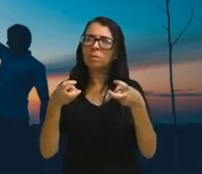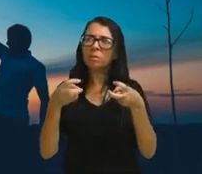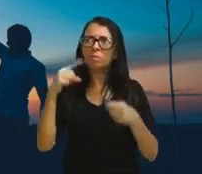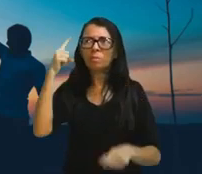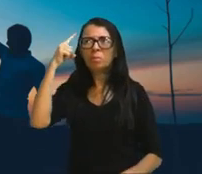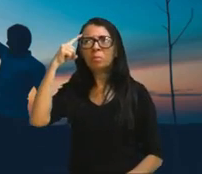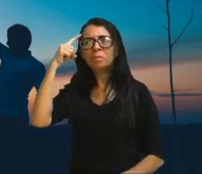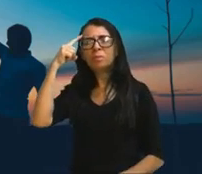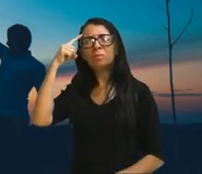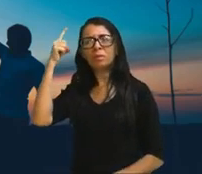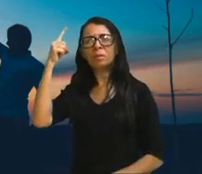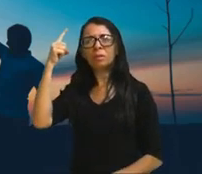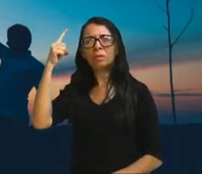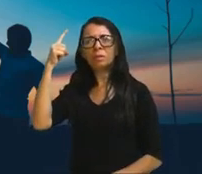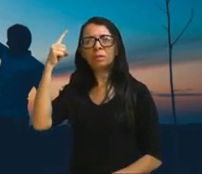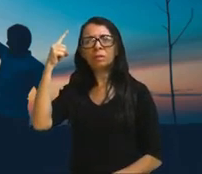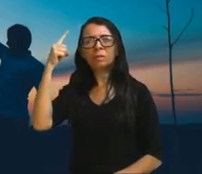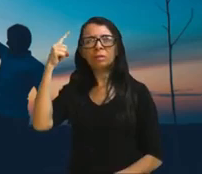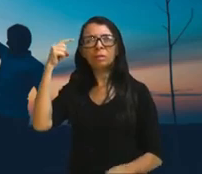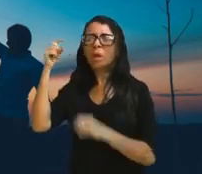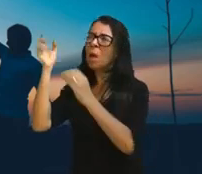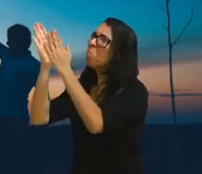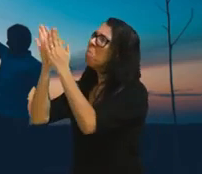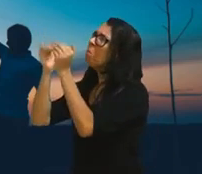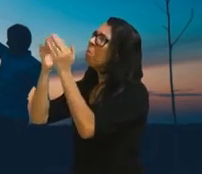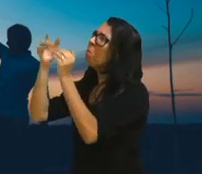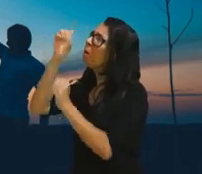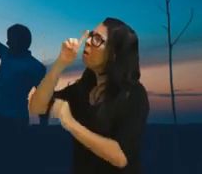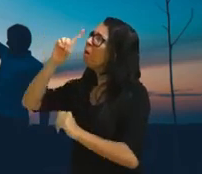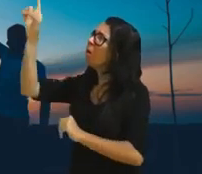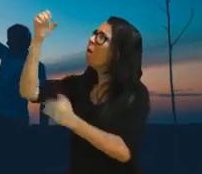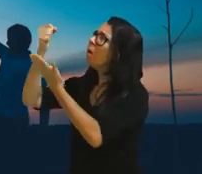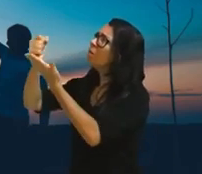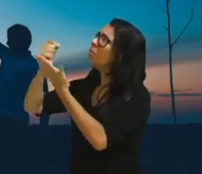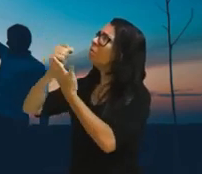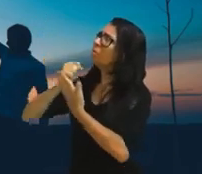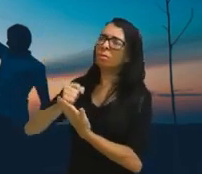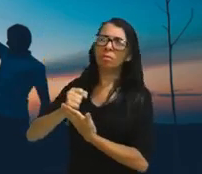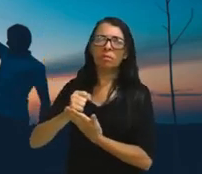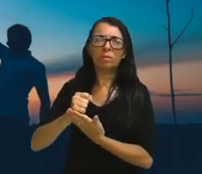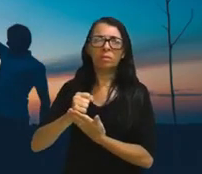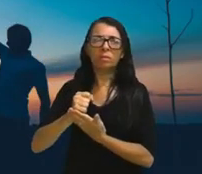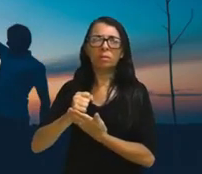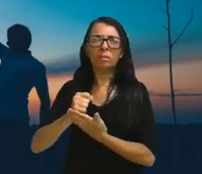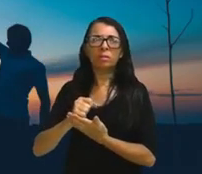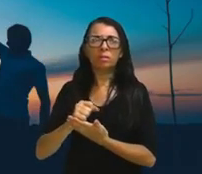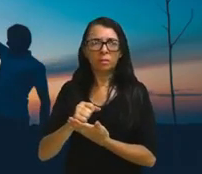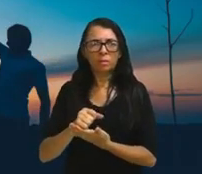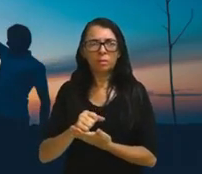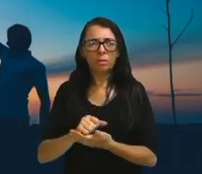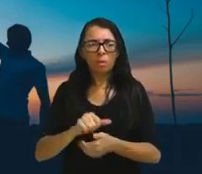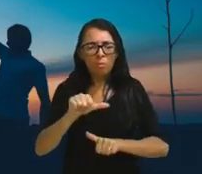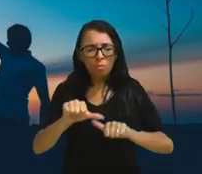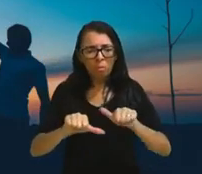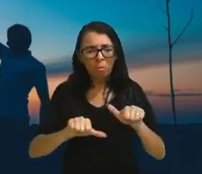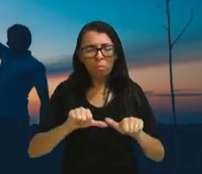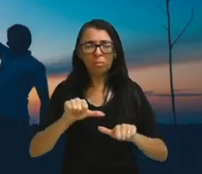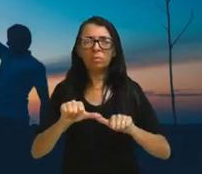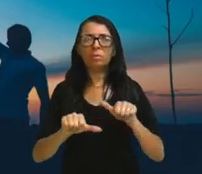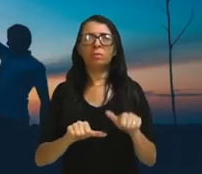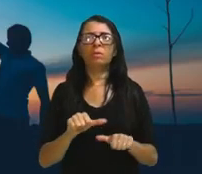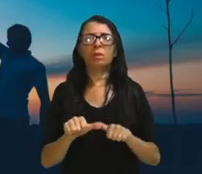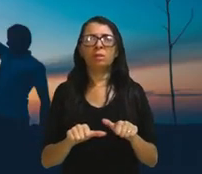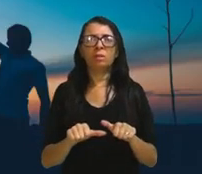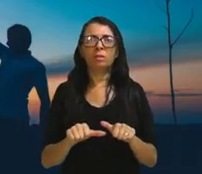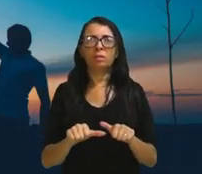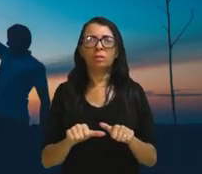também confrontados. Não tem sido dias difíceis, é claro, mas é importante que a gente encontre sempre na palavra